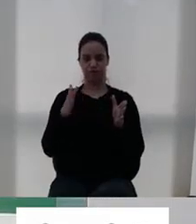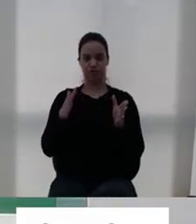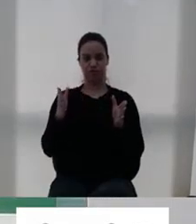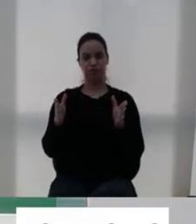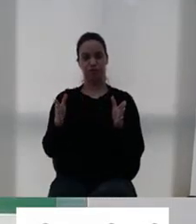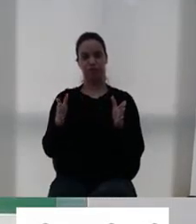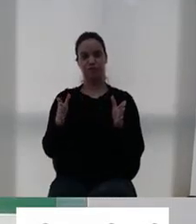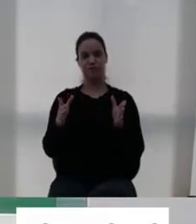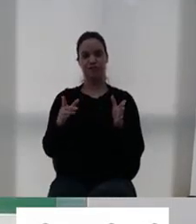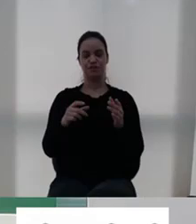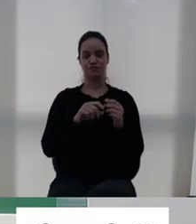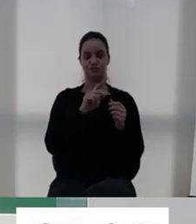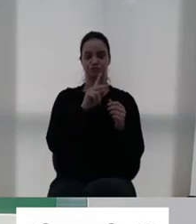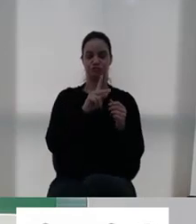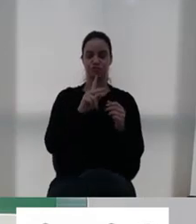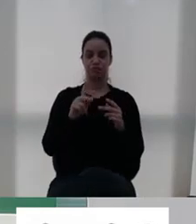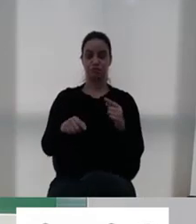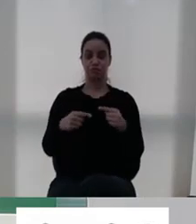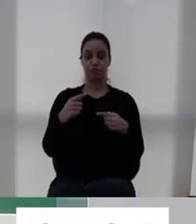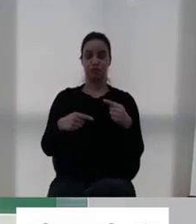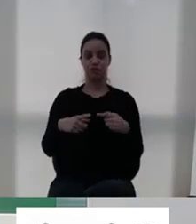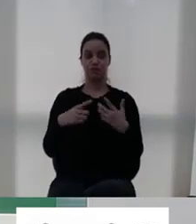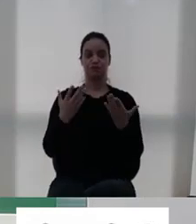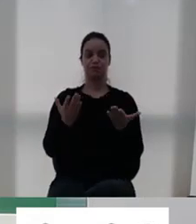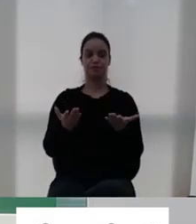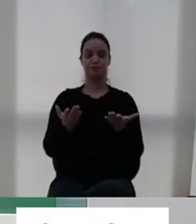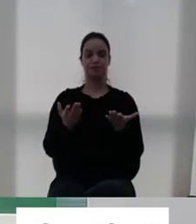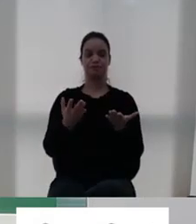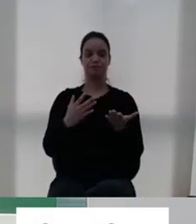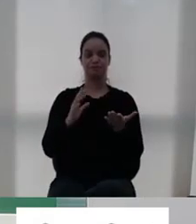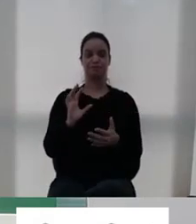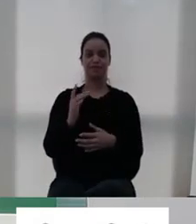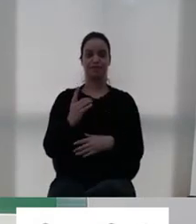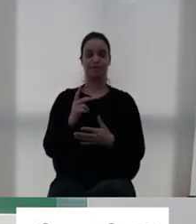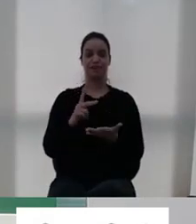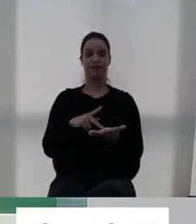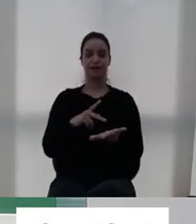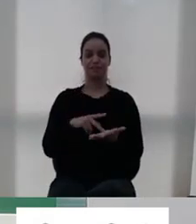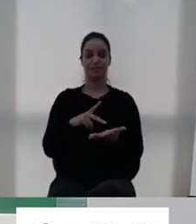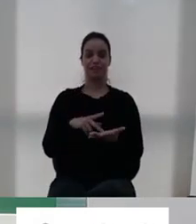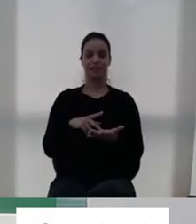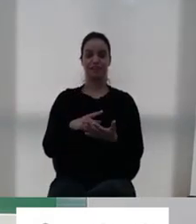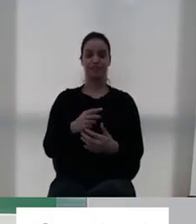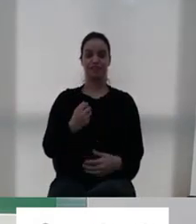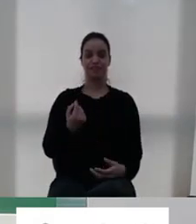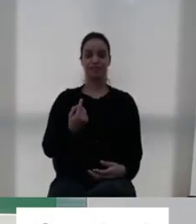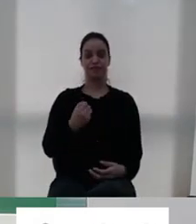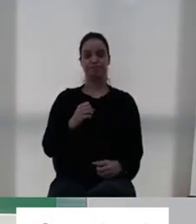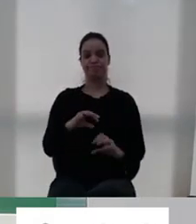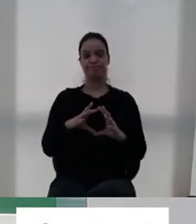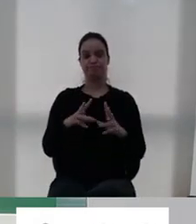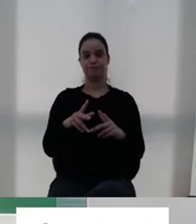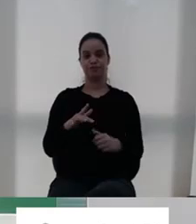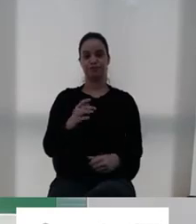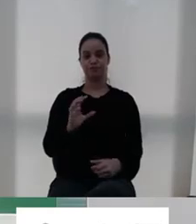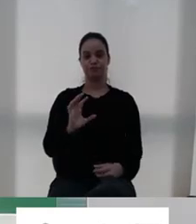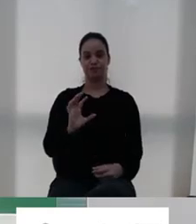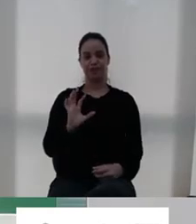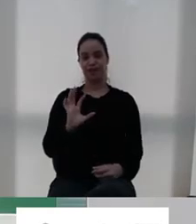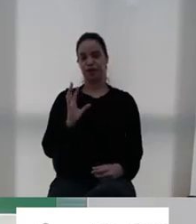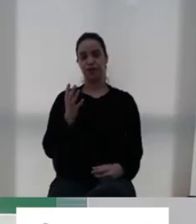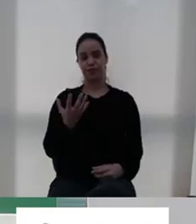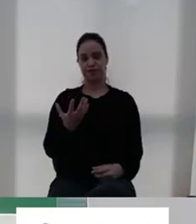decisório e político da instituição, e o colegiado, né, passa a ver aqui a realidade da unidade, né, tudo que está